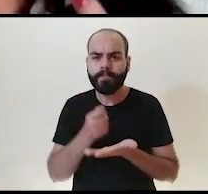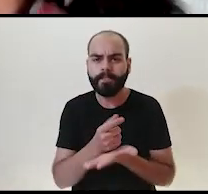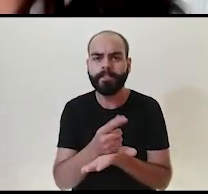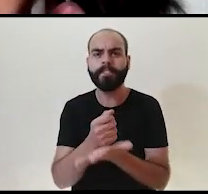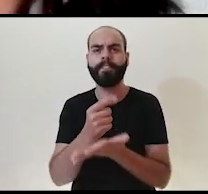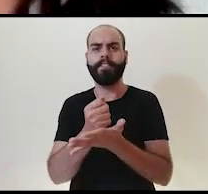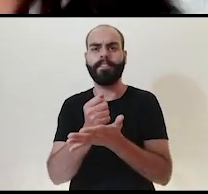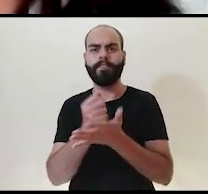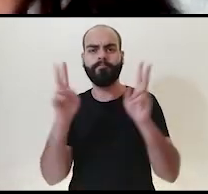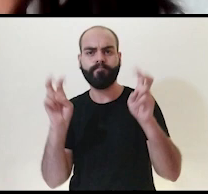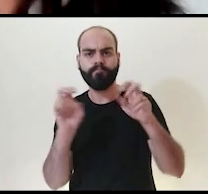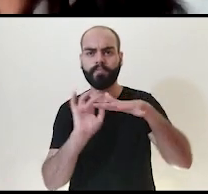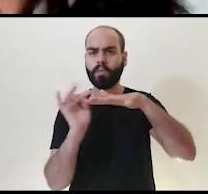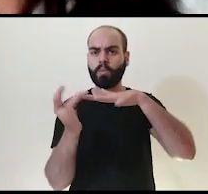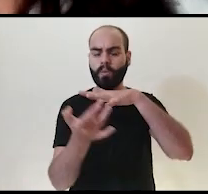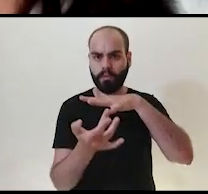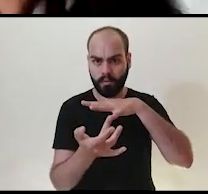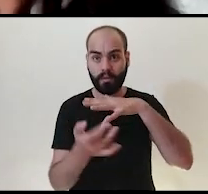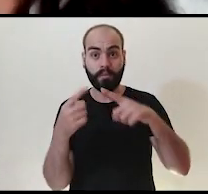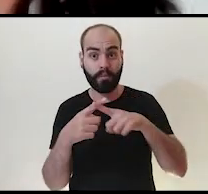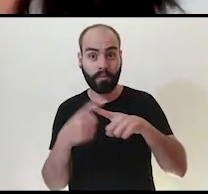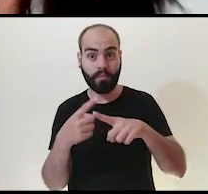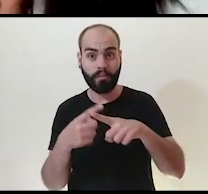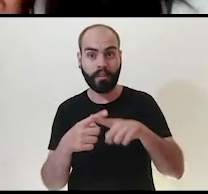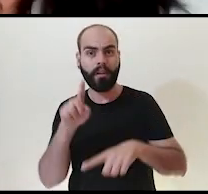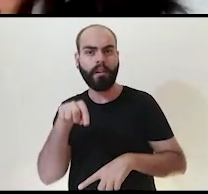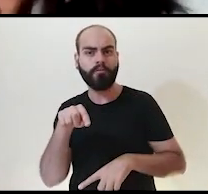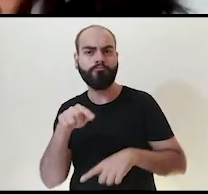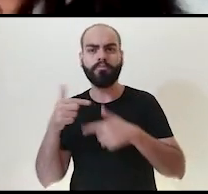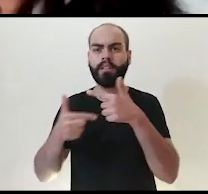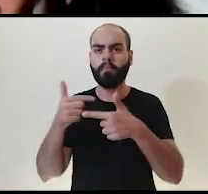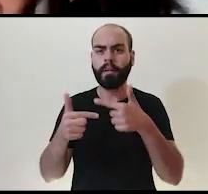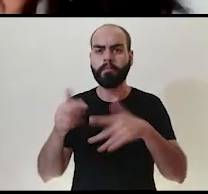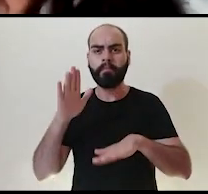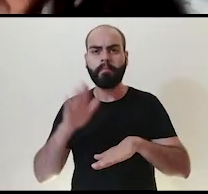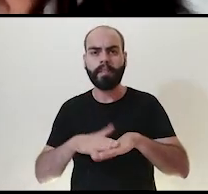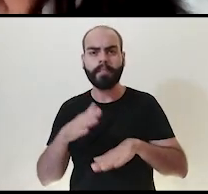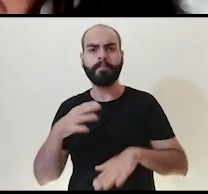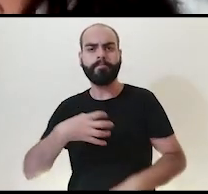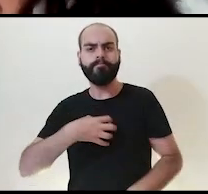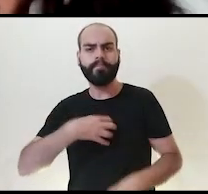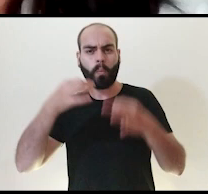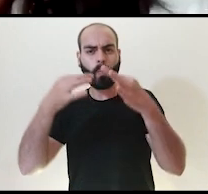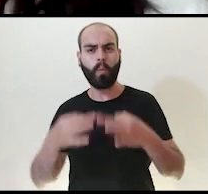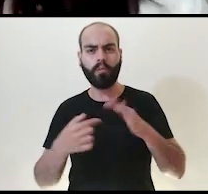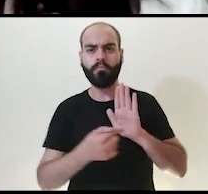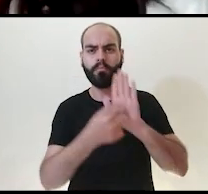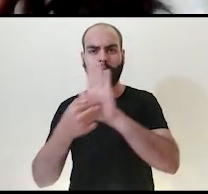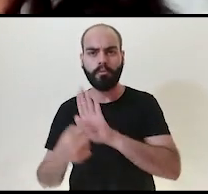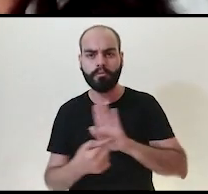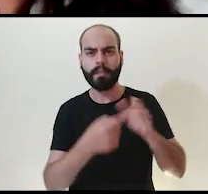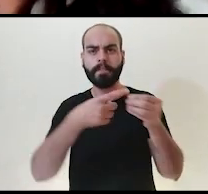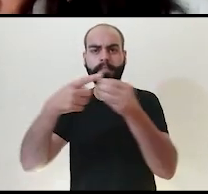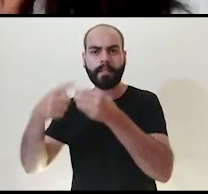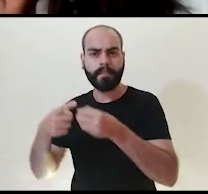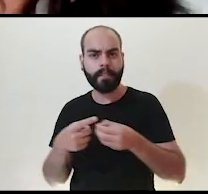comunicação, porque é o que a gente tem para poder ficar mais perto das pessoas e para mostrar a nossa cidade como a gente merece. Então, não quero falar